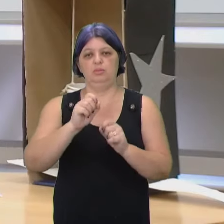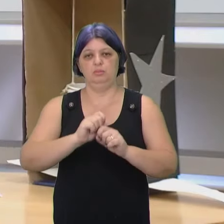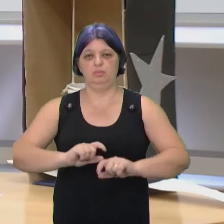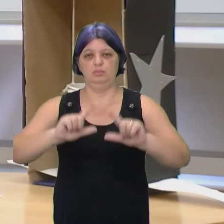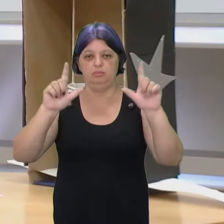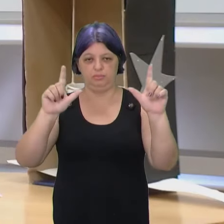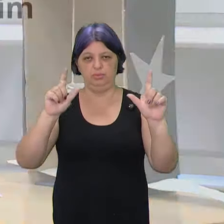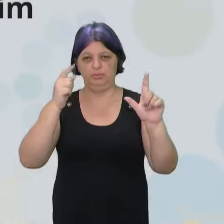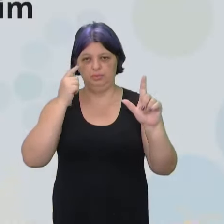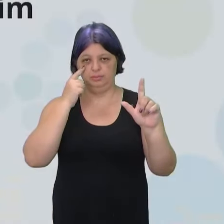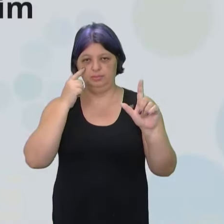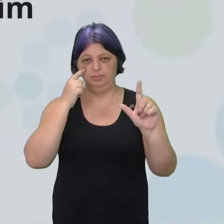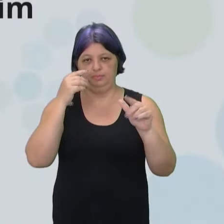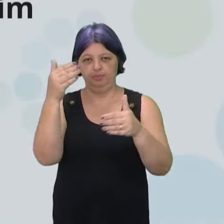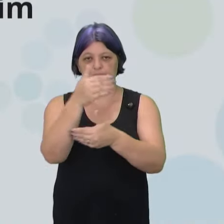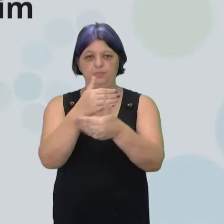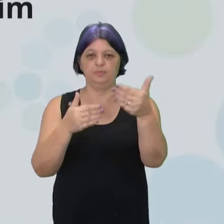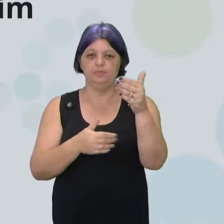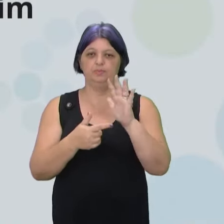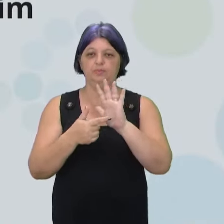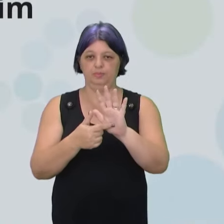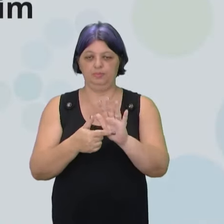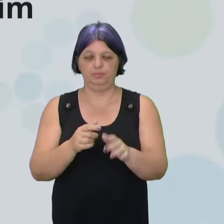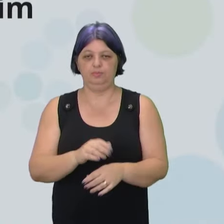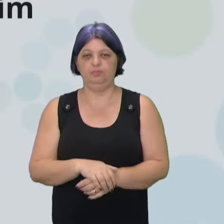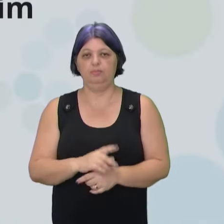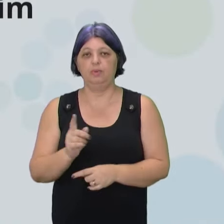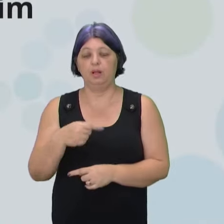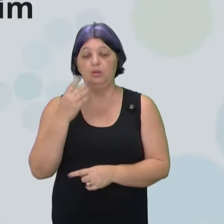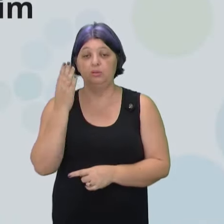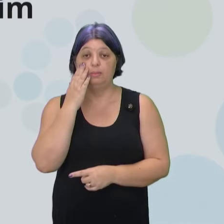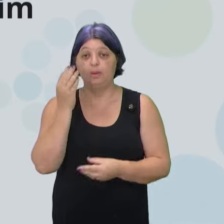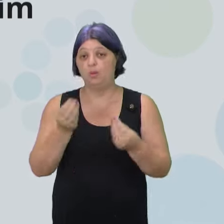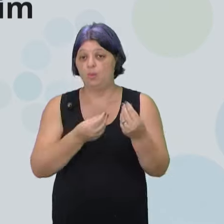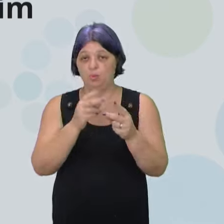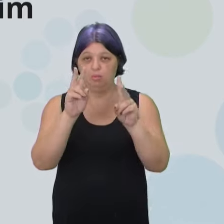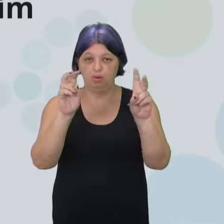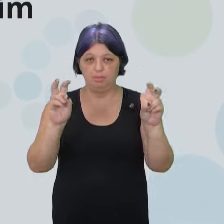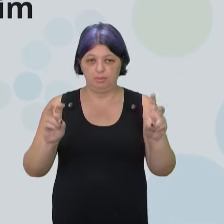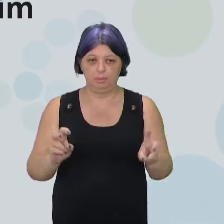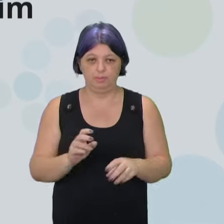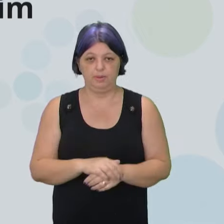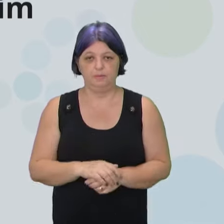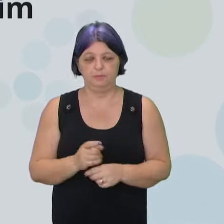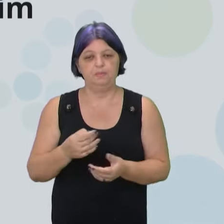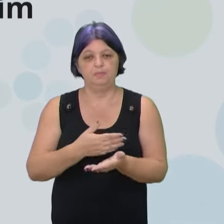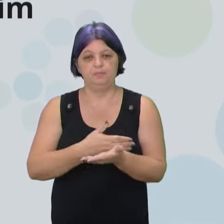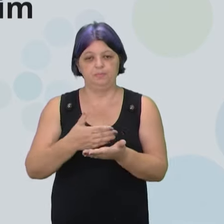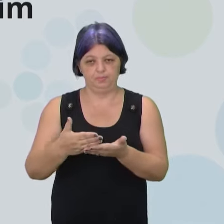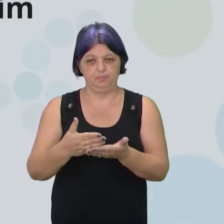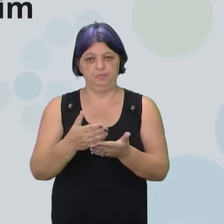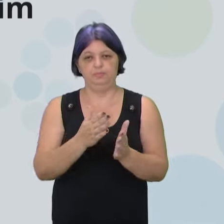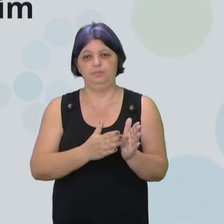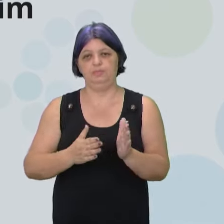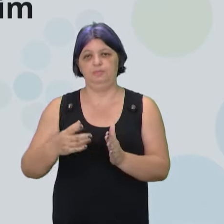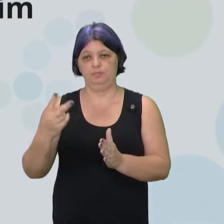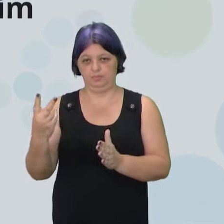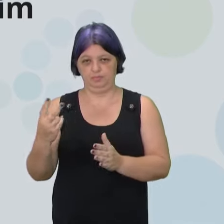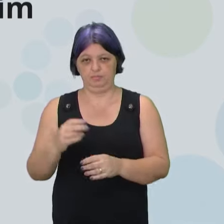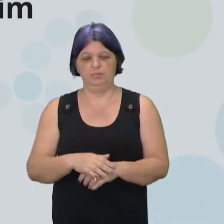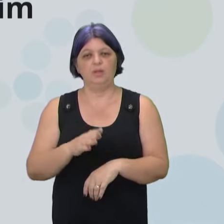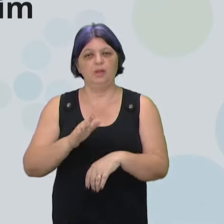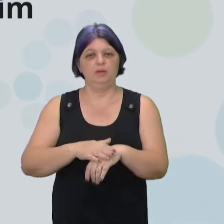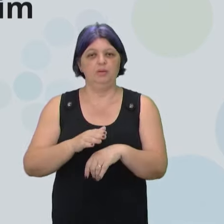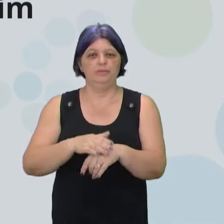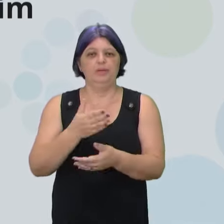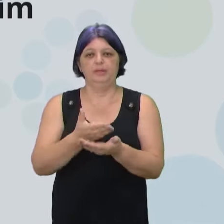aí do nosso slide de apresentação, só para a gente se situar aqui, né? Então, nós estamos aí na aula de introdução 2, fizemos uma aula